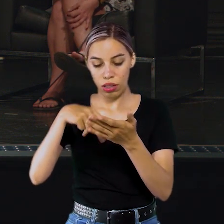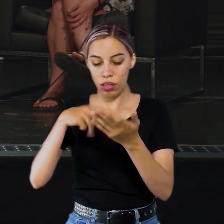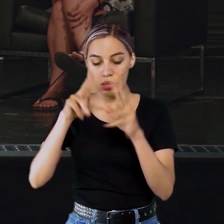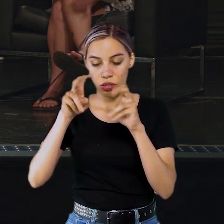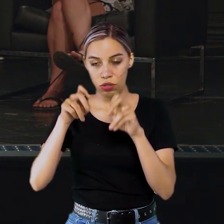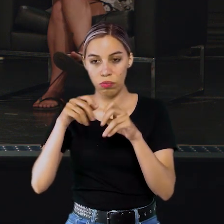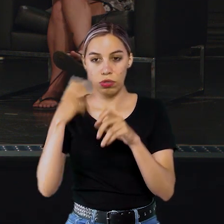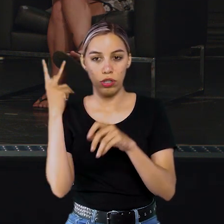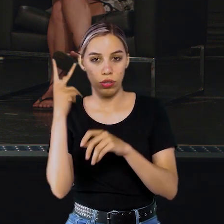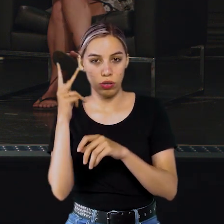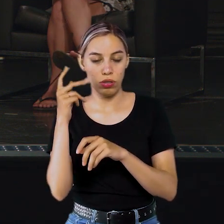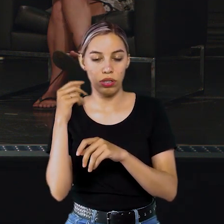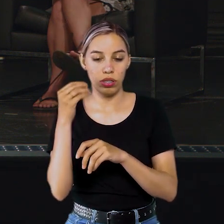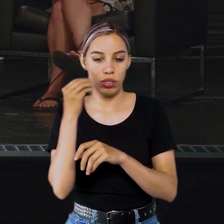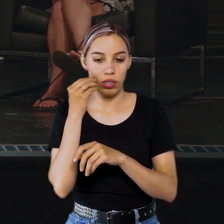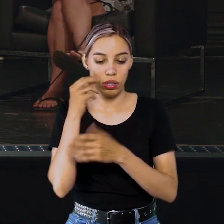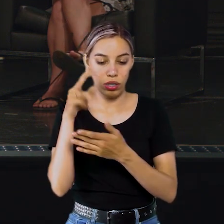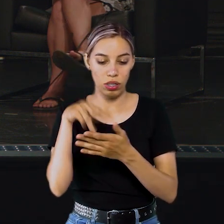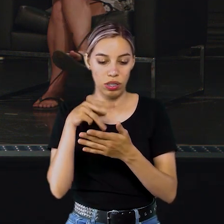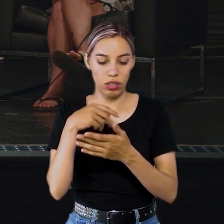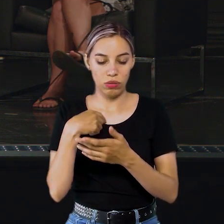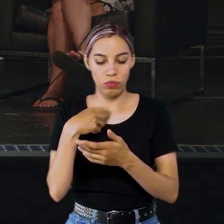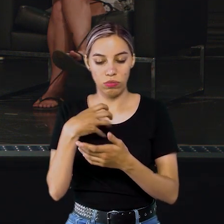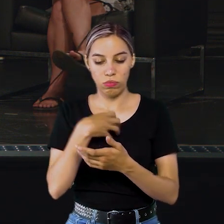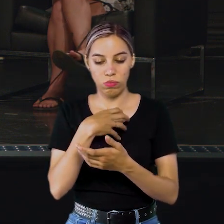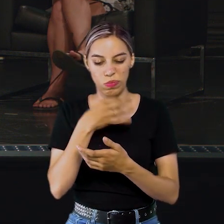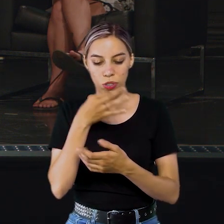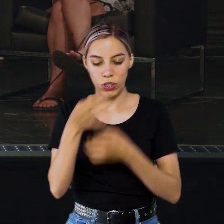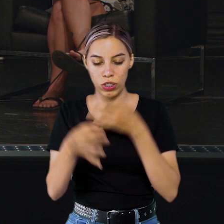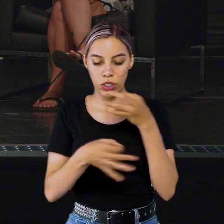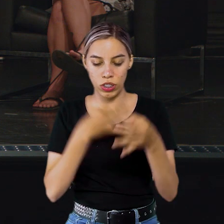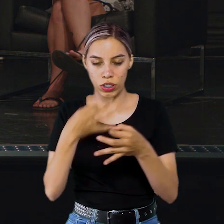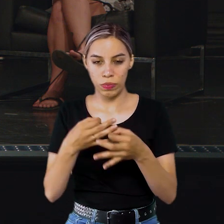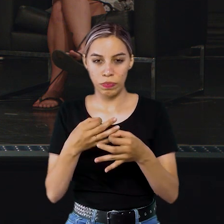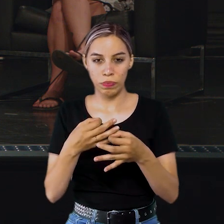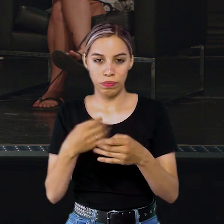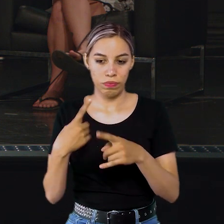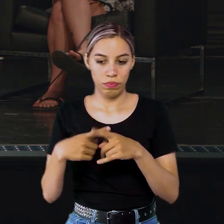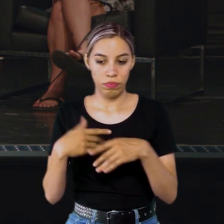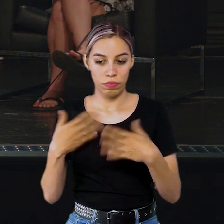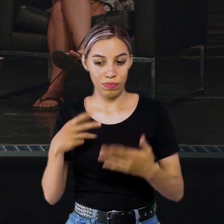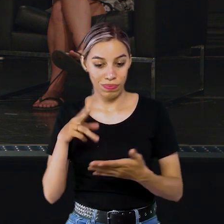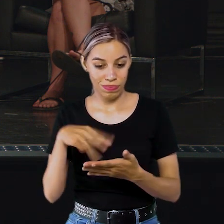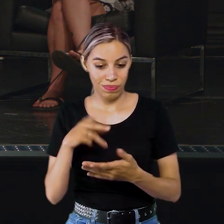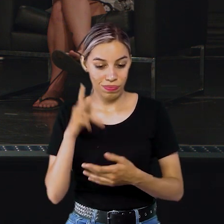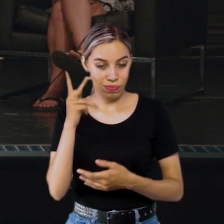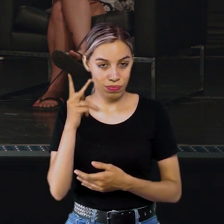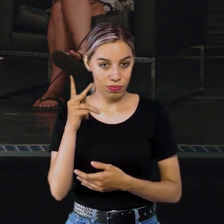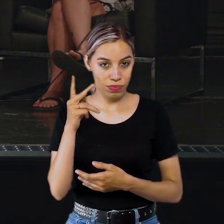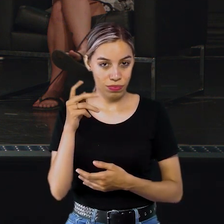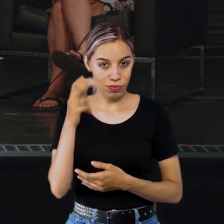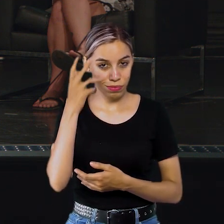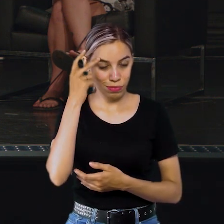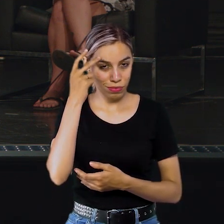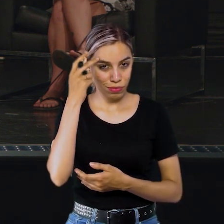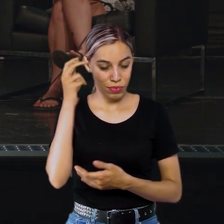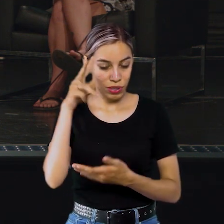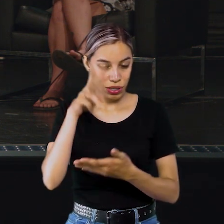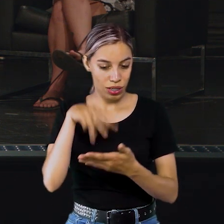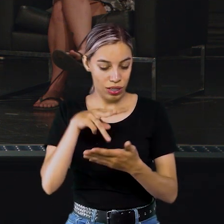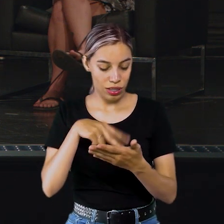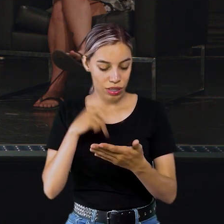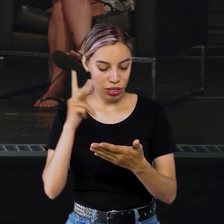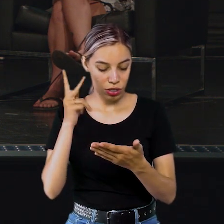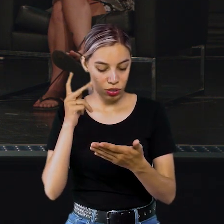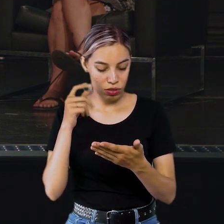essa história. E eu sempre tento ler de forma muito crítica, né? Porque quando eu vou ler a história, como eu falei, geralmente eu estou lendo a